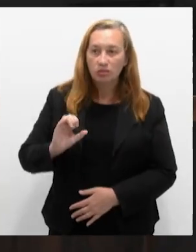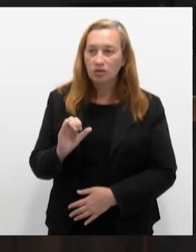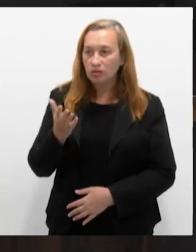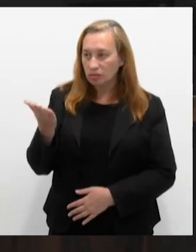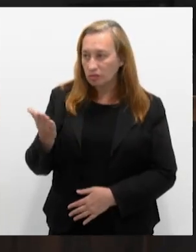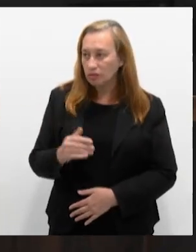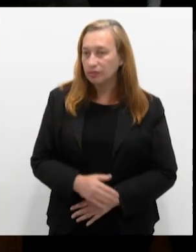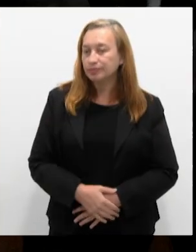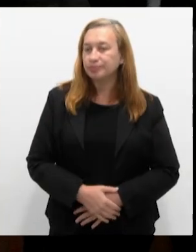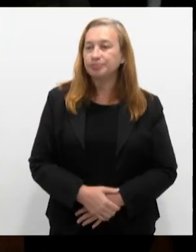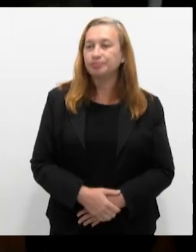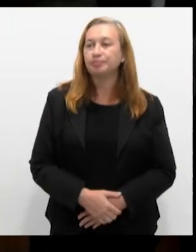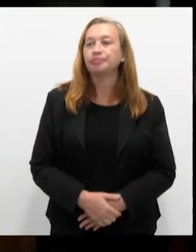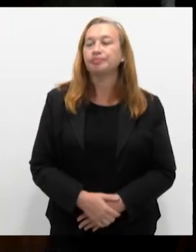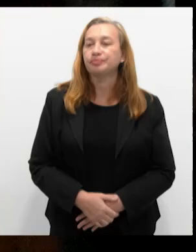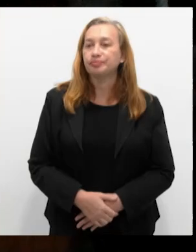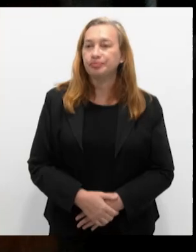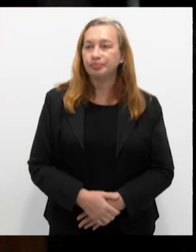favor.